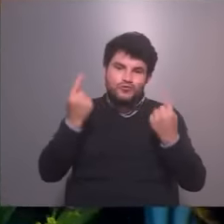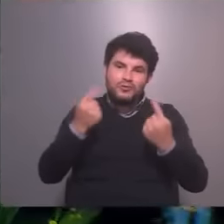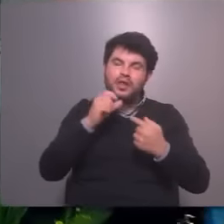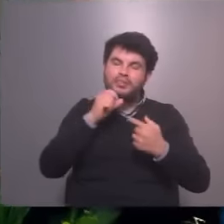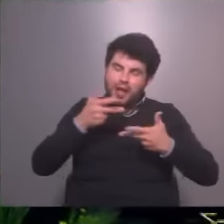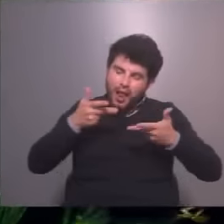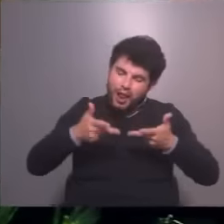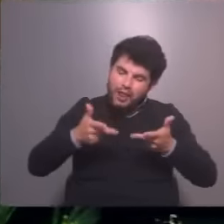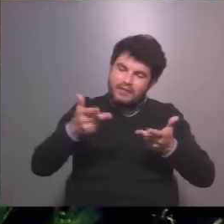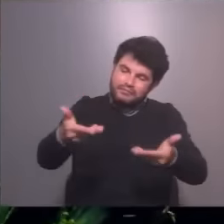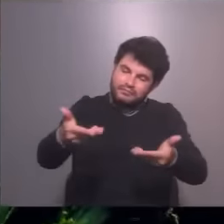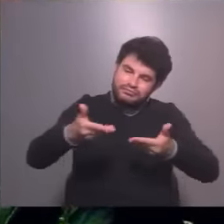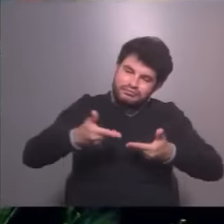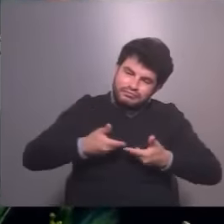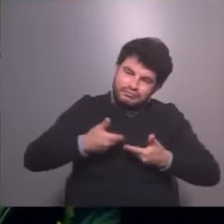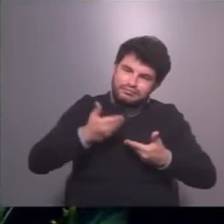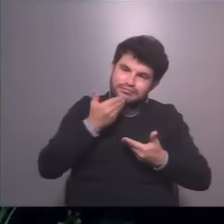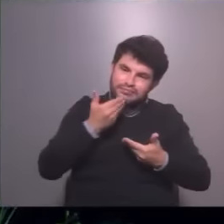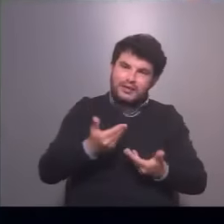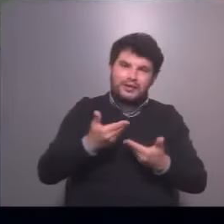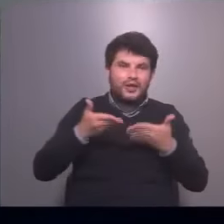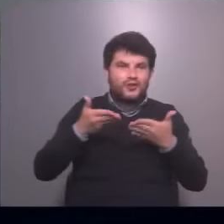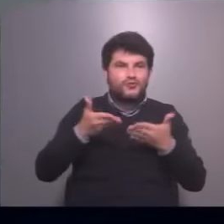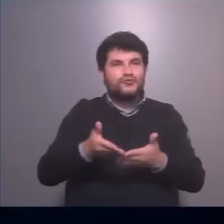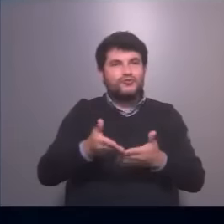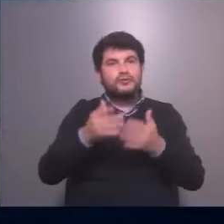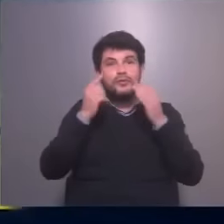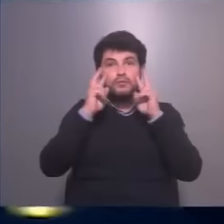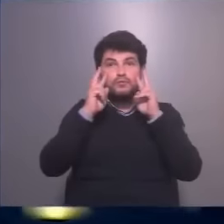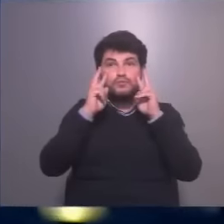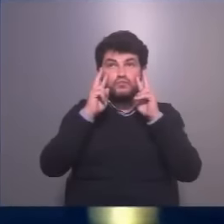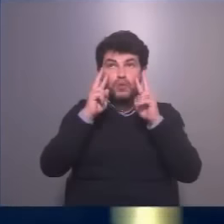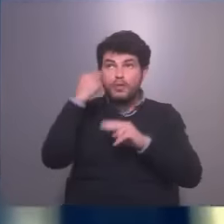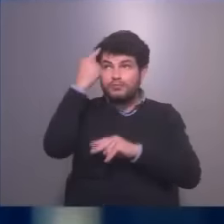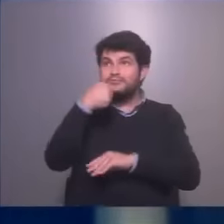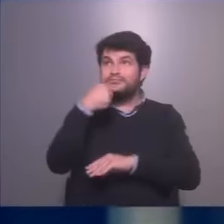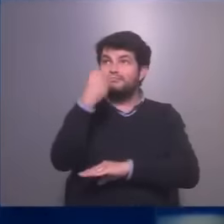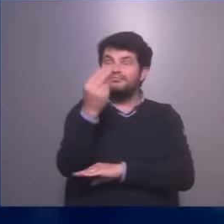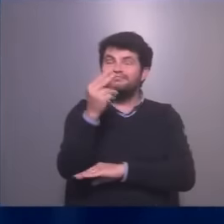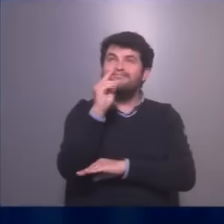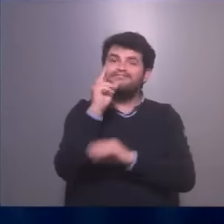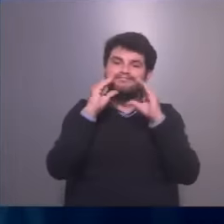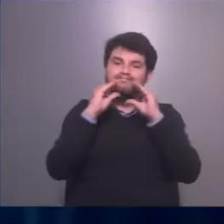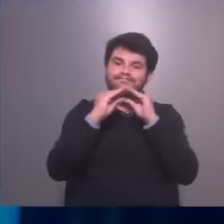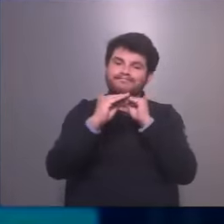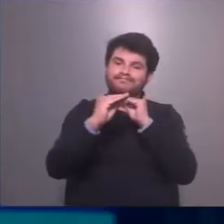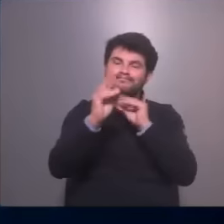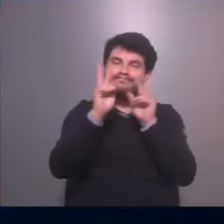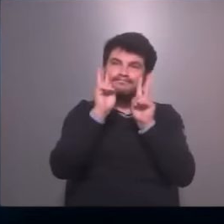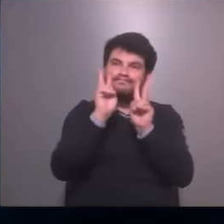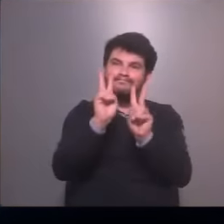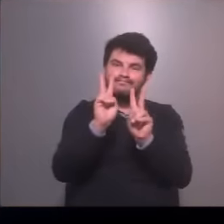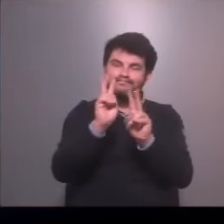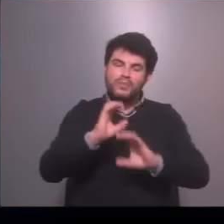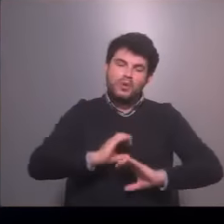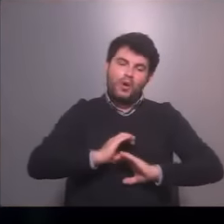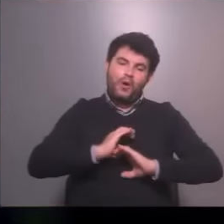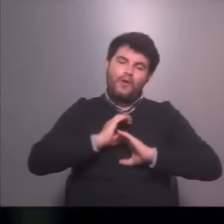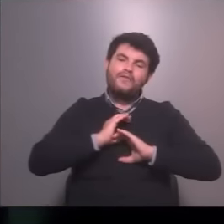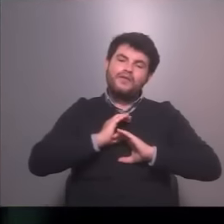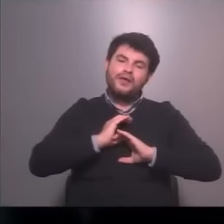Aqui, ela veio mostrar a sua solicitude para conosco. Por isso, nesta noite,